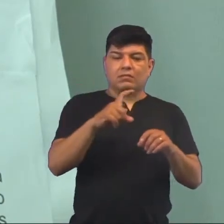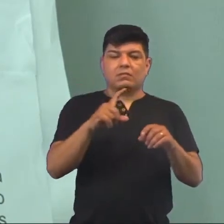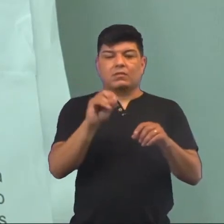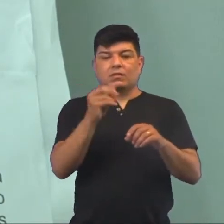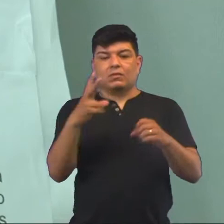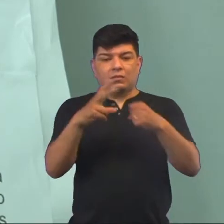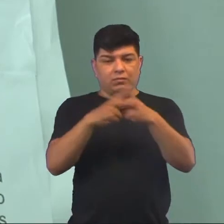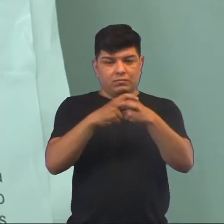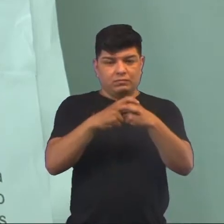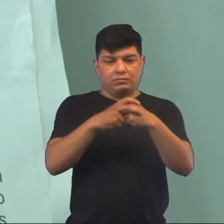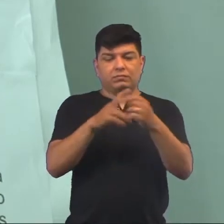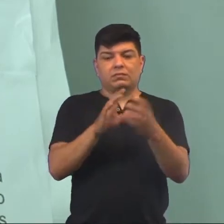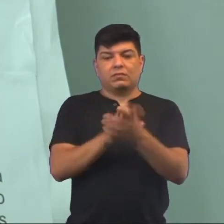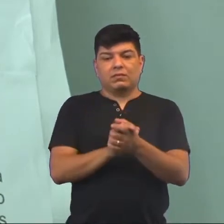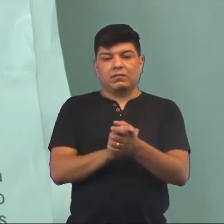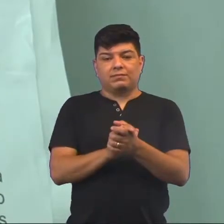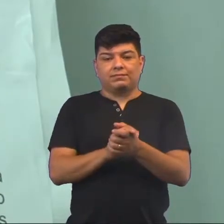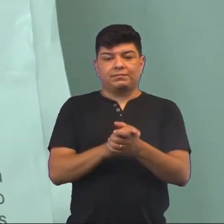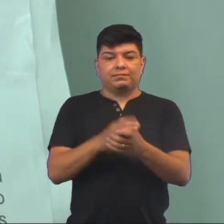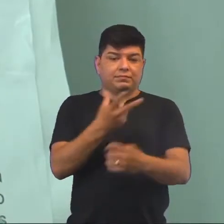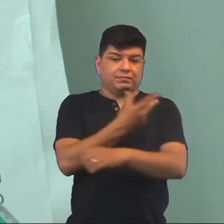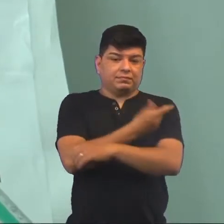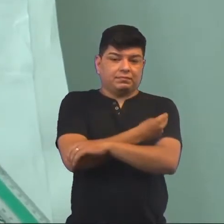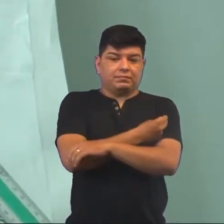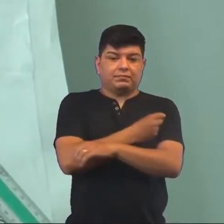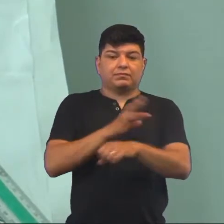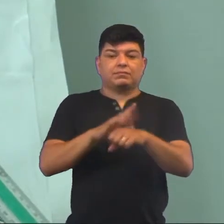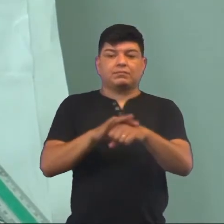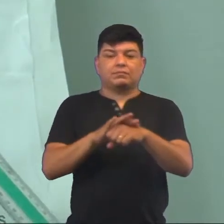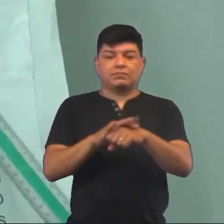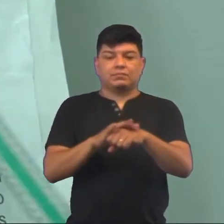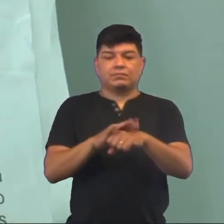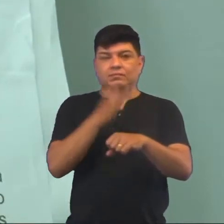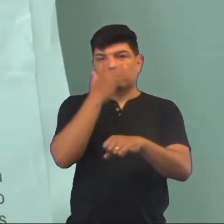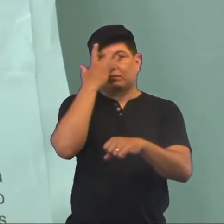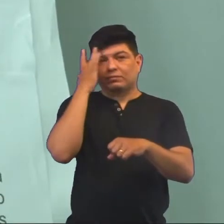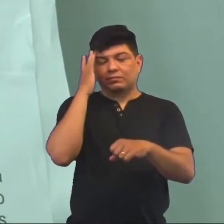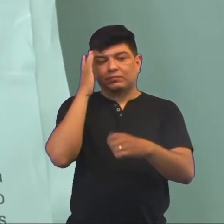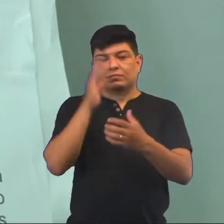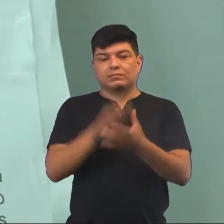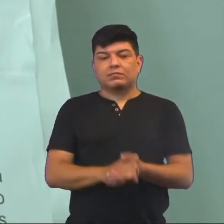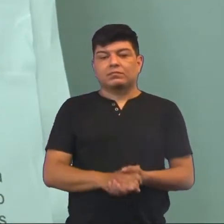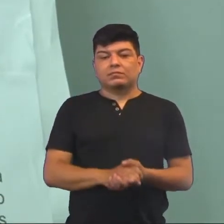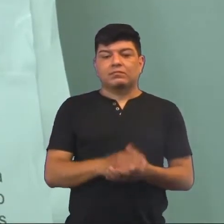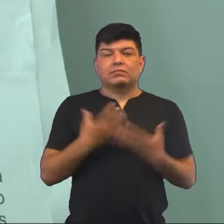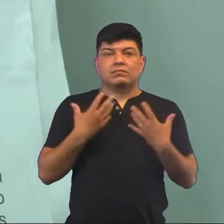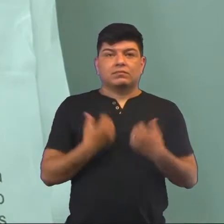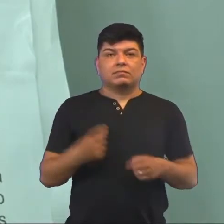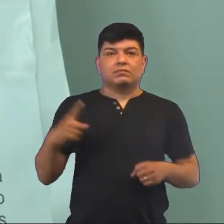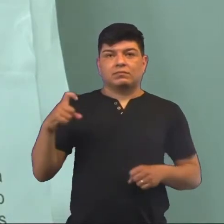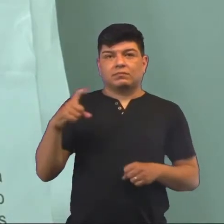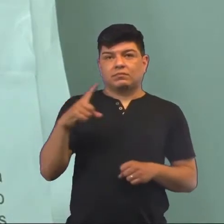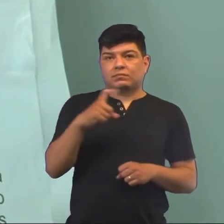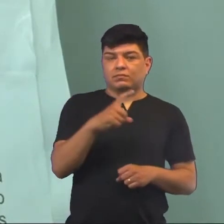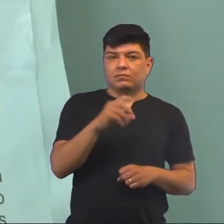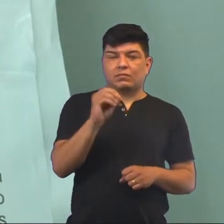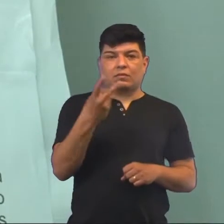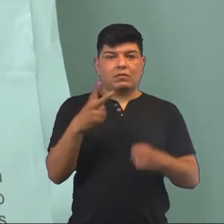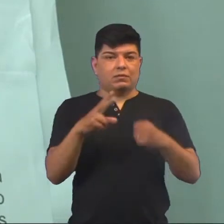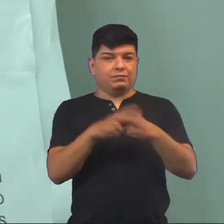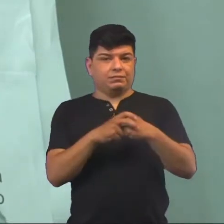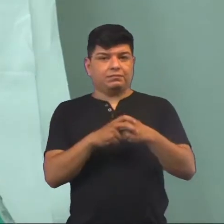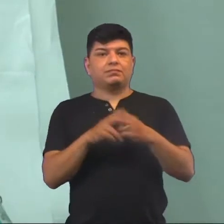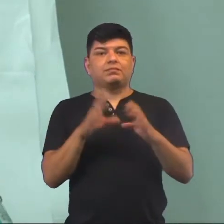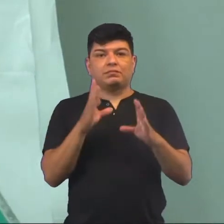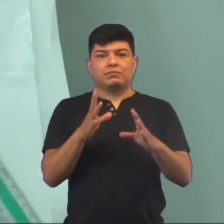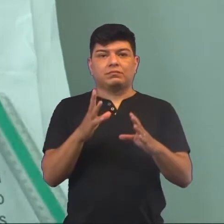ou vírus. Ao serem vacinadas contra uma doença, as pessoas recebem a bactéria ou o vírus